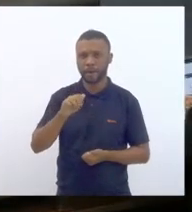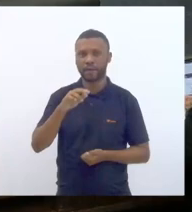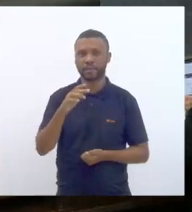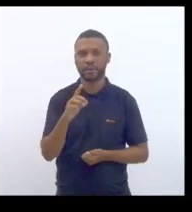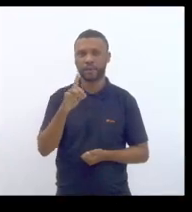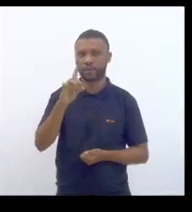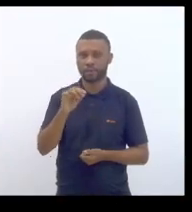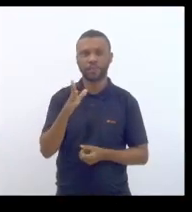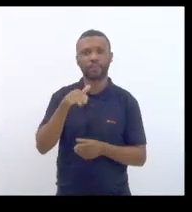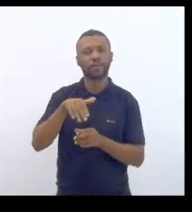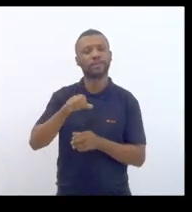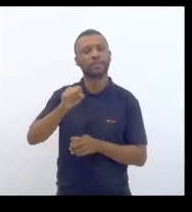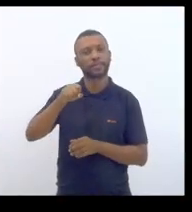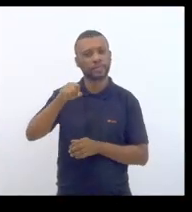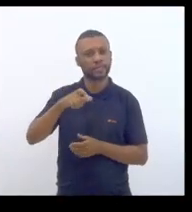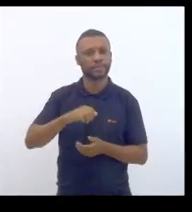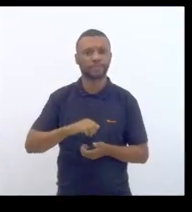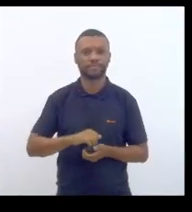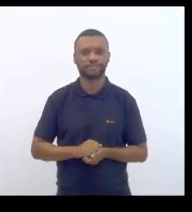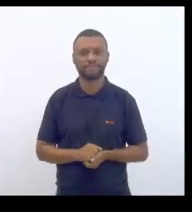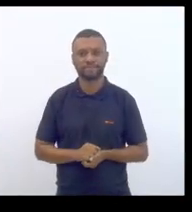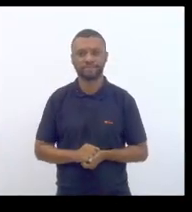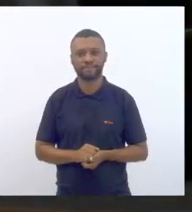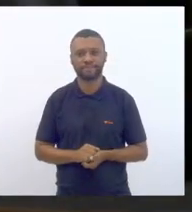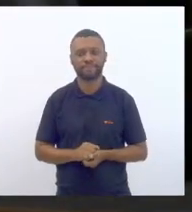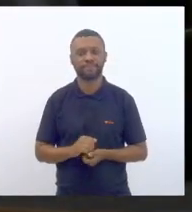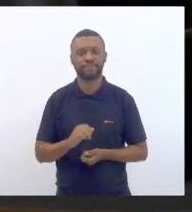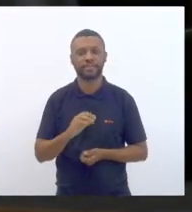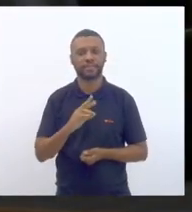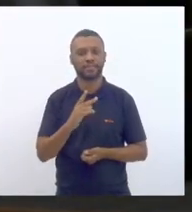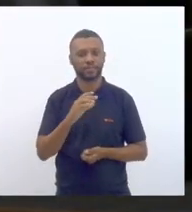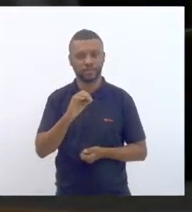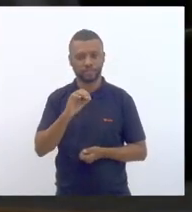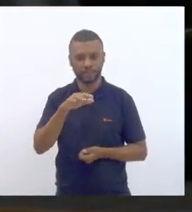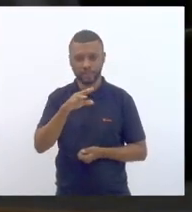Voto sim, senhor presidente. Chico Machado vota sim, 9.